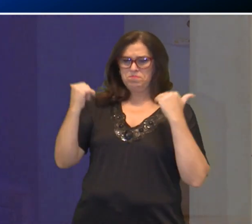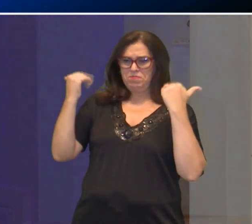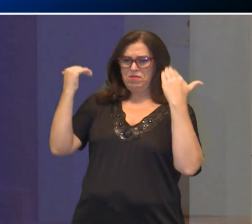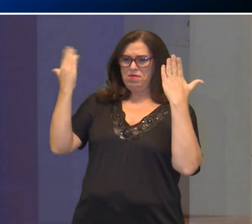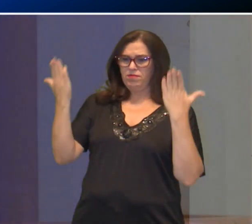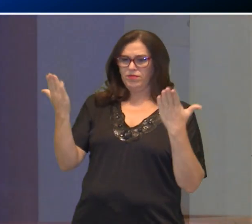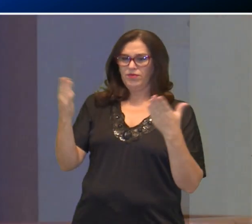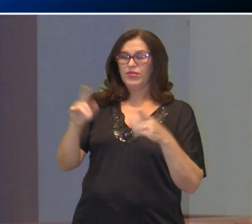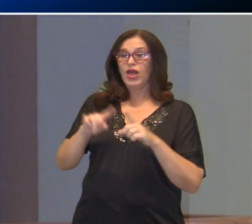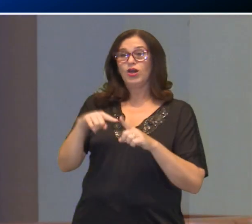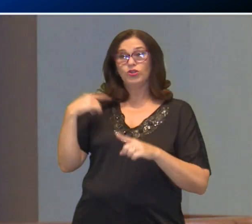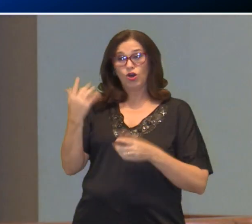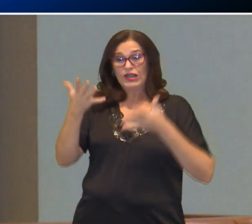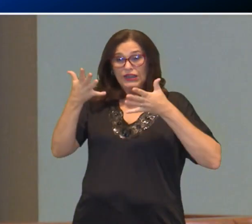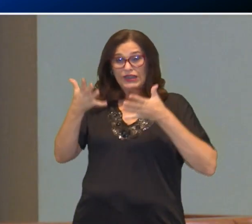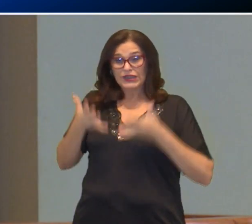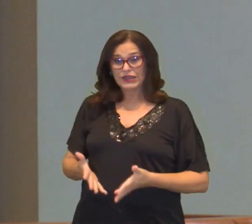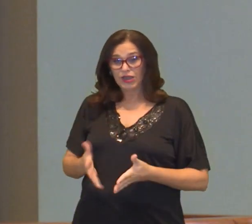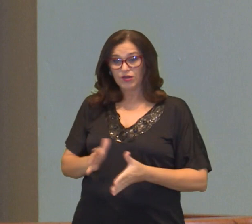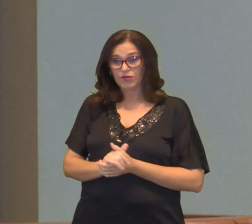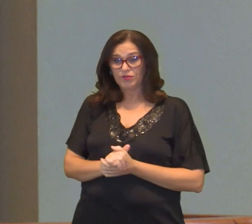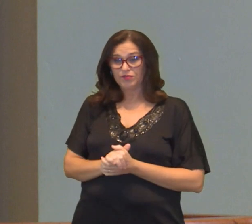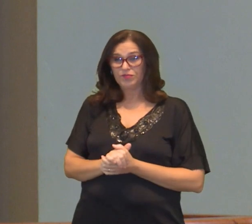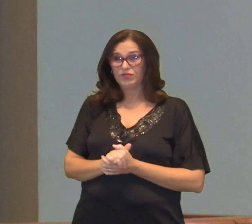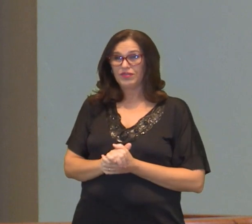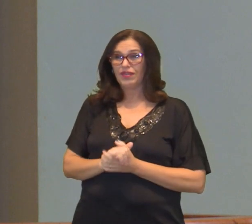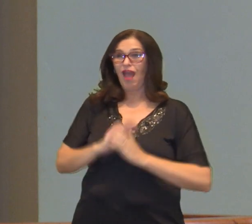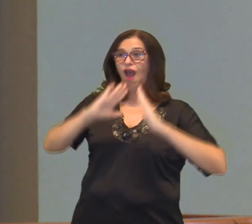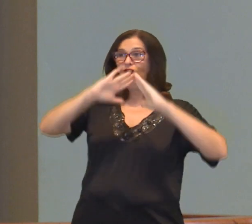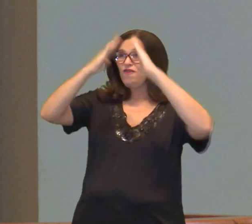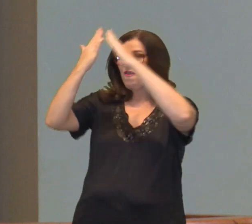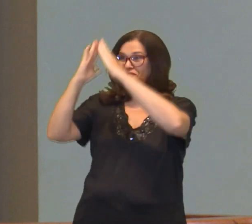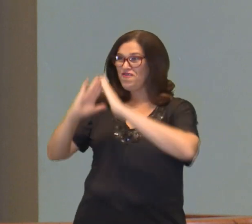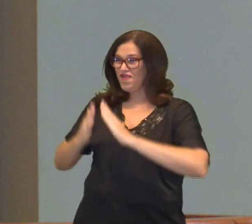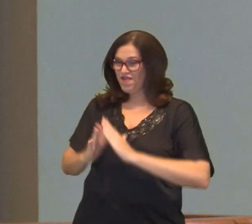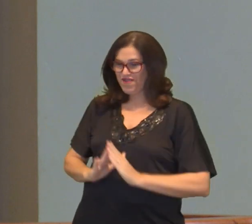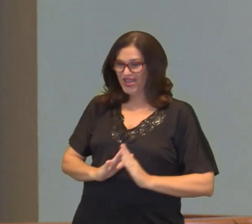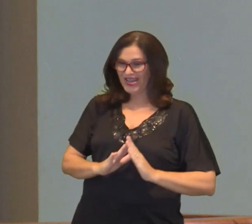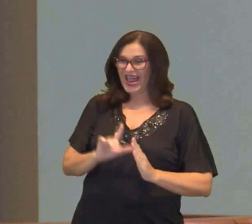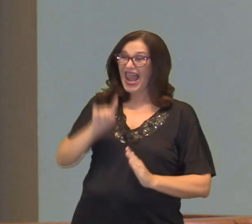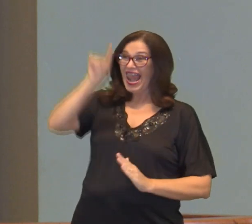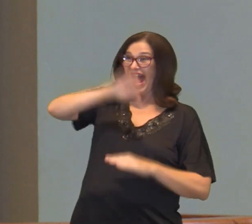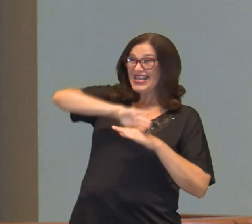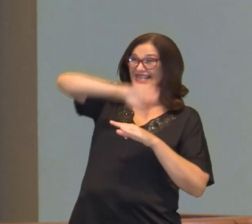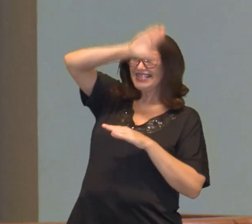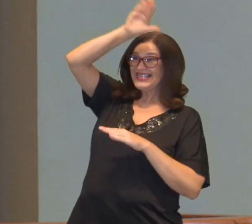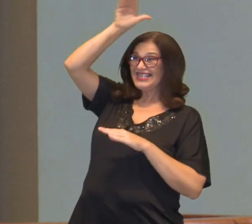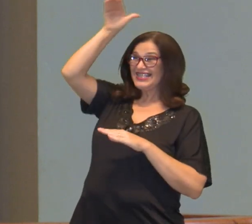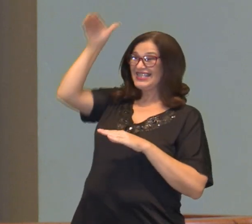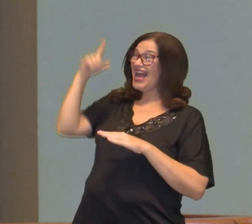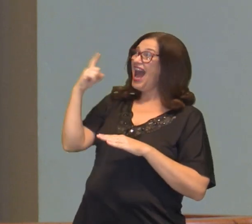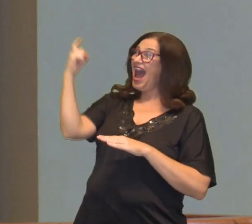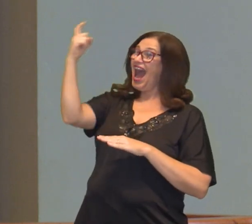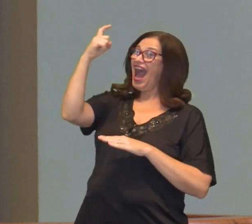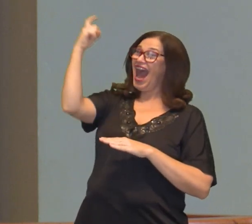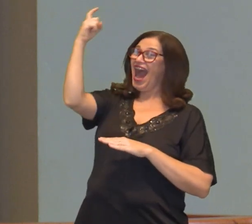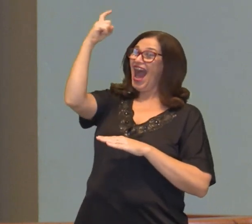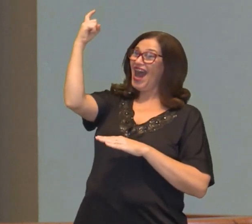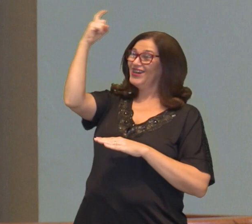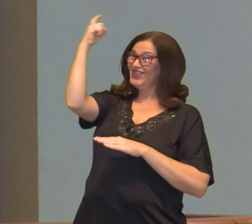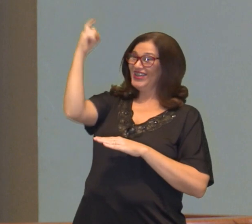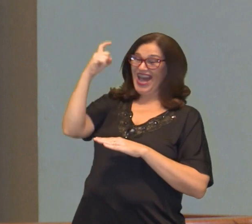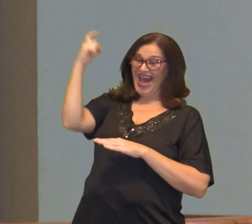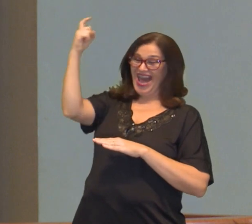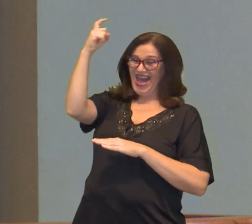Nós nascemos na favela do Engenho da Rainha, lá em cima, alta sociedade